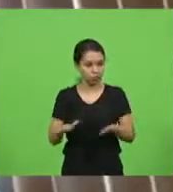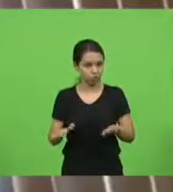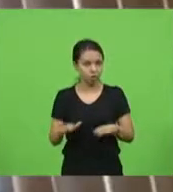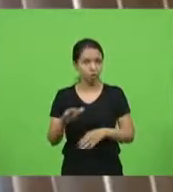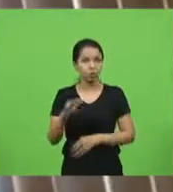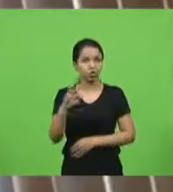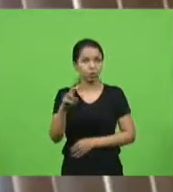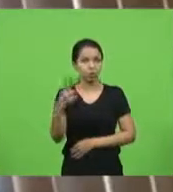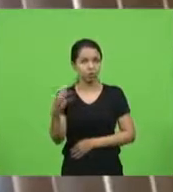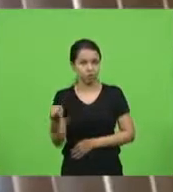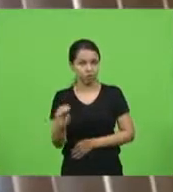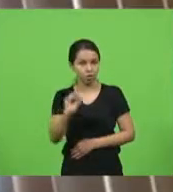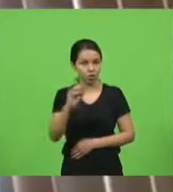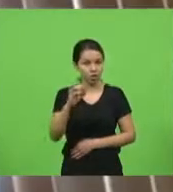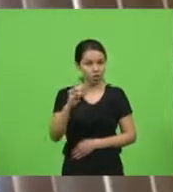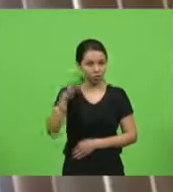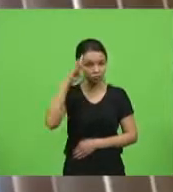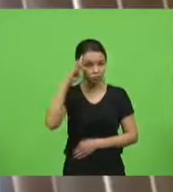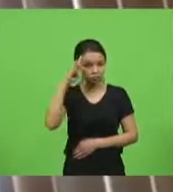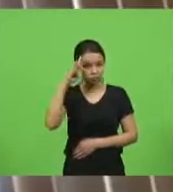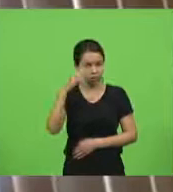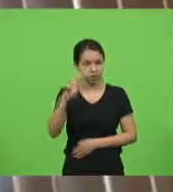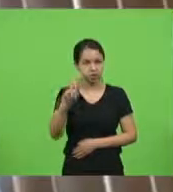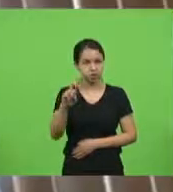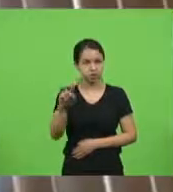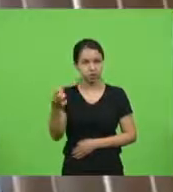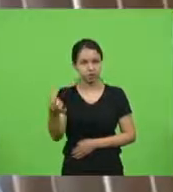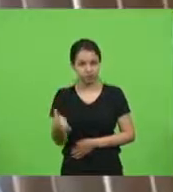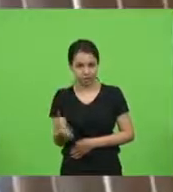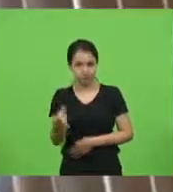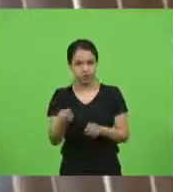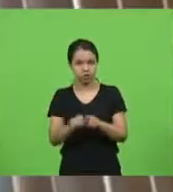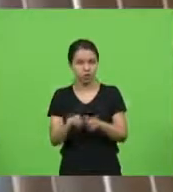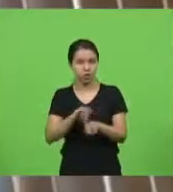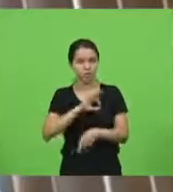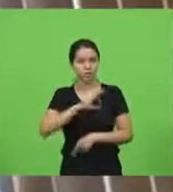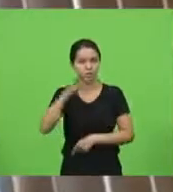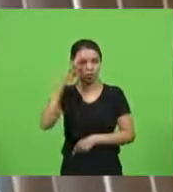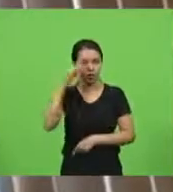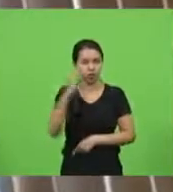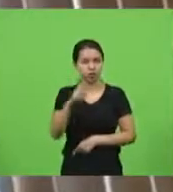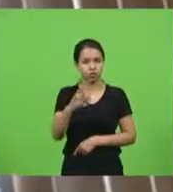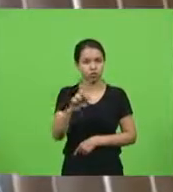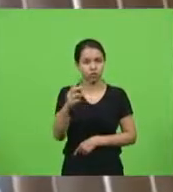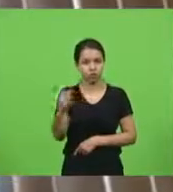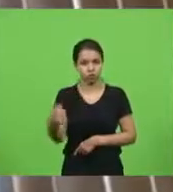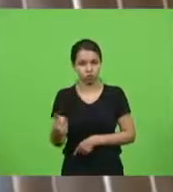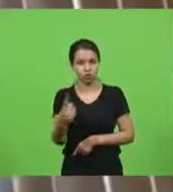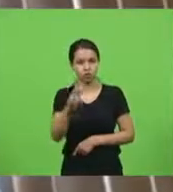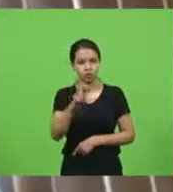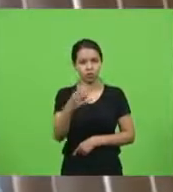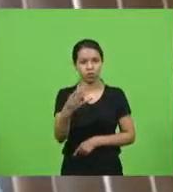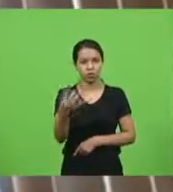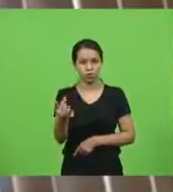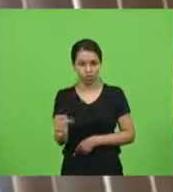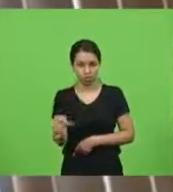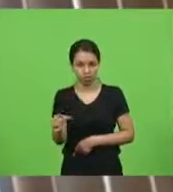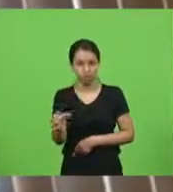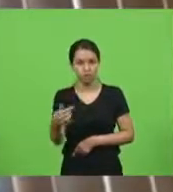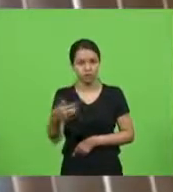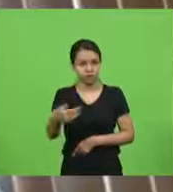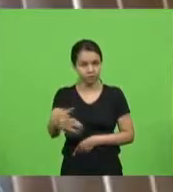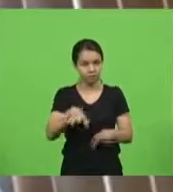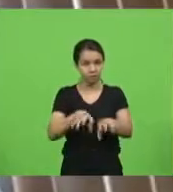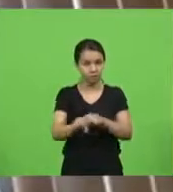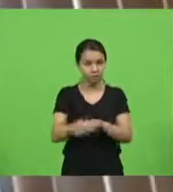e 526 soldados, em 2021, 547 soldados que vão se formar em dezembro de